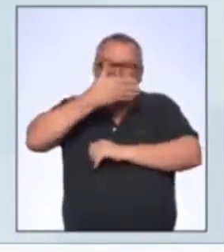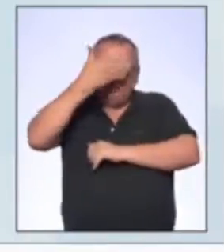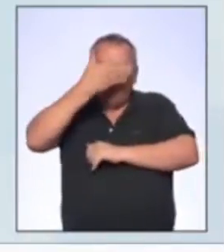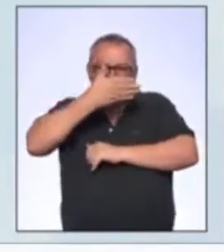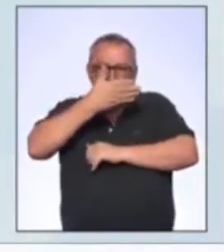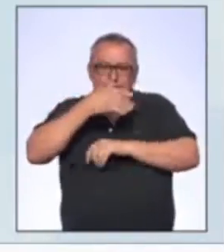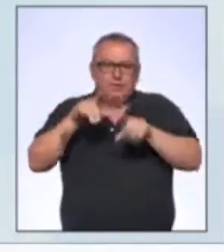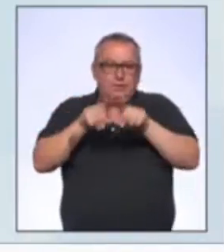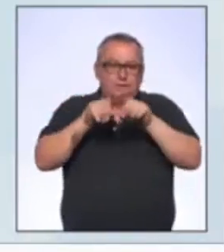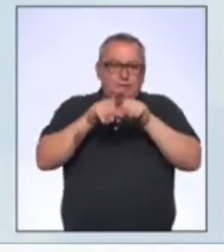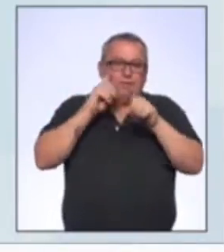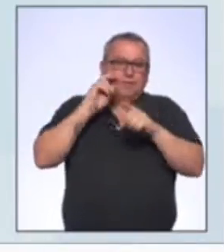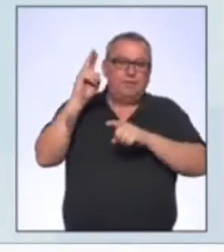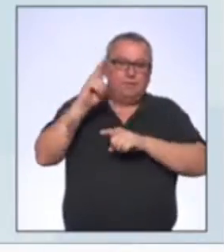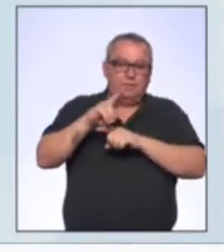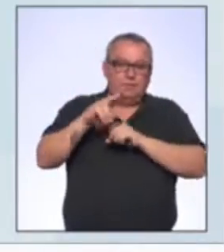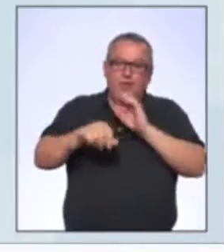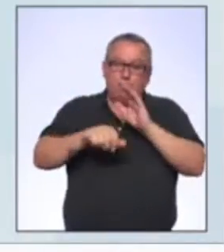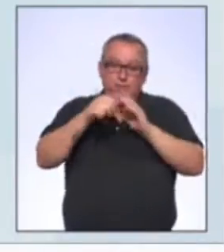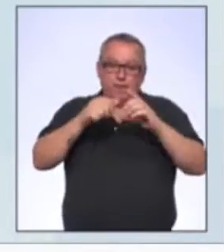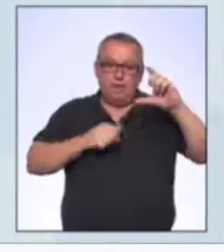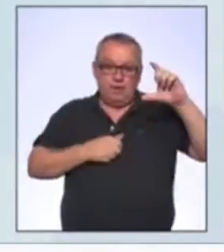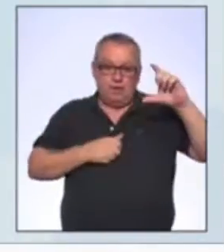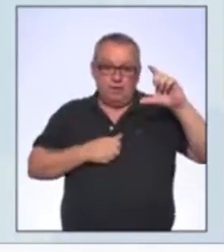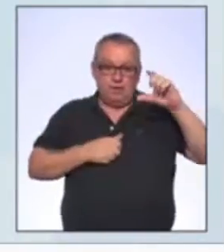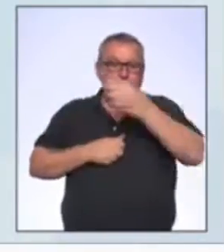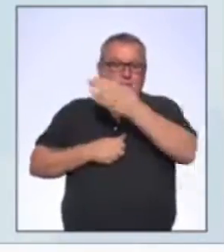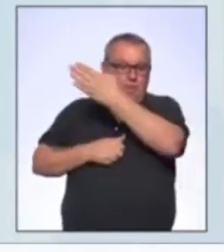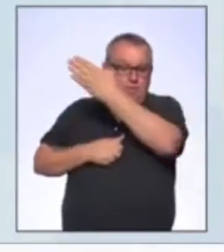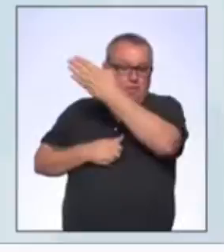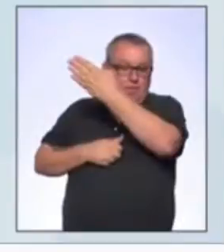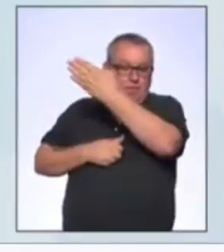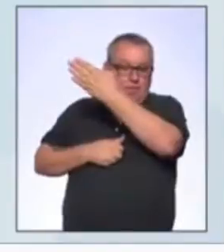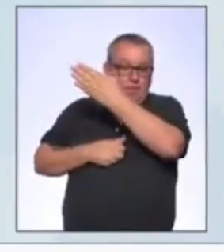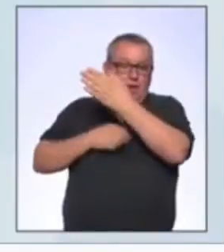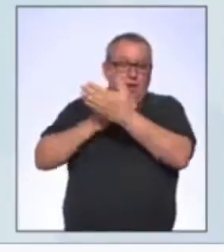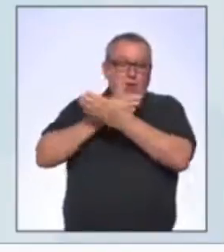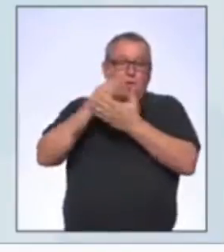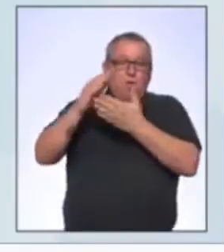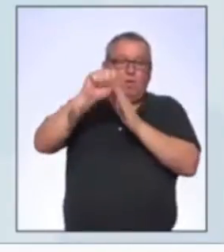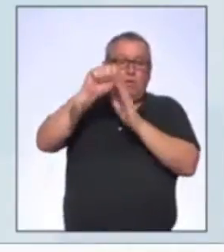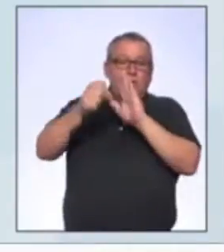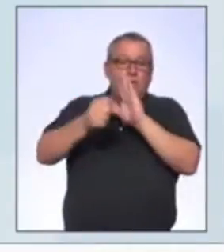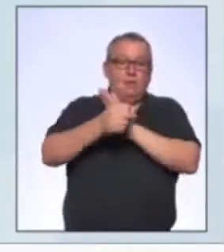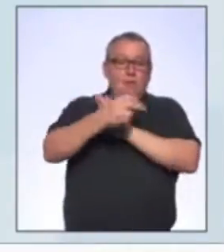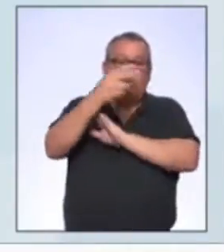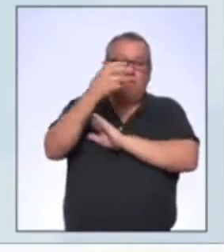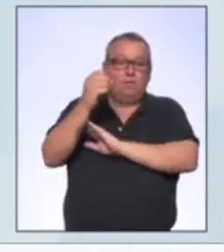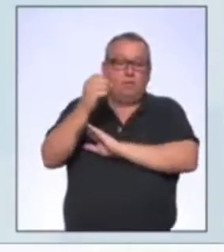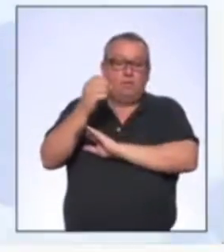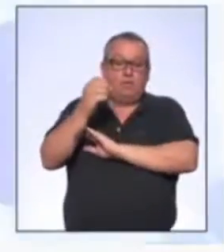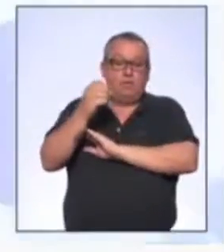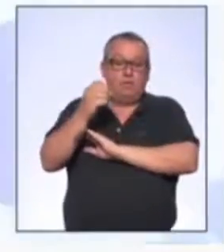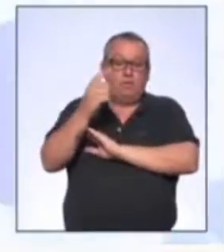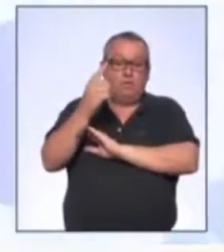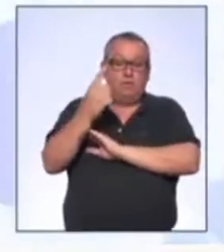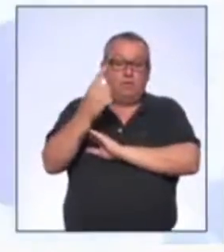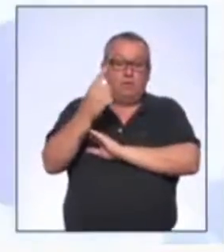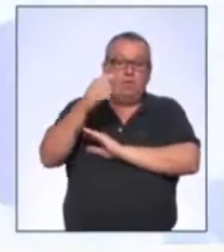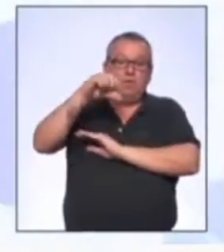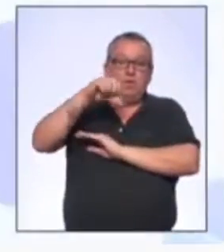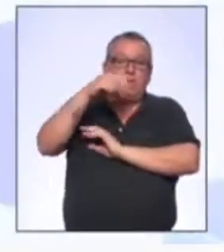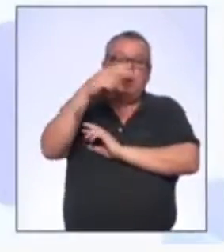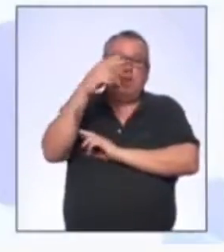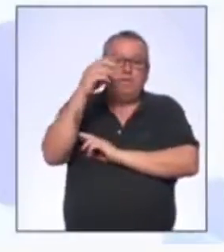como vocês podem ver aí nessa primeira parte élida surgiu lá no século 20 no século 20